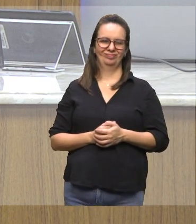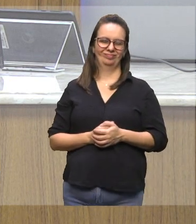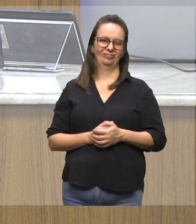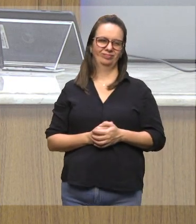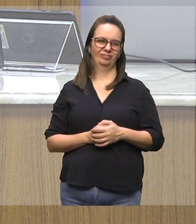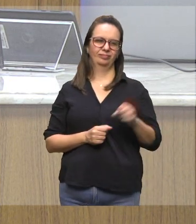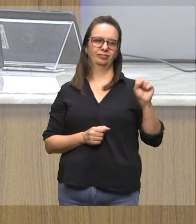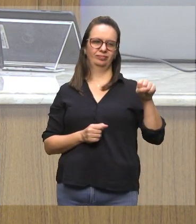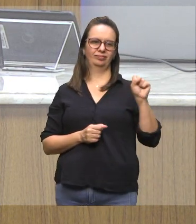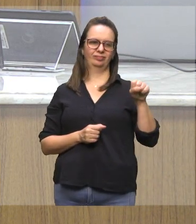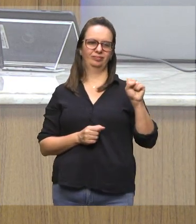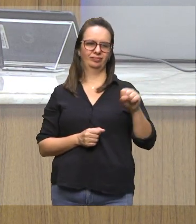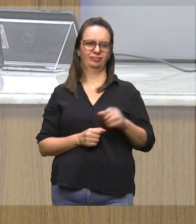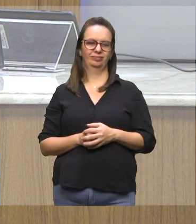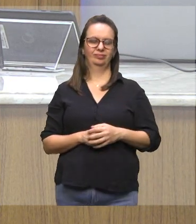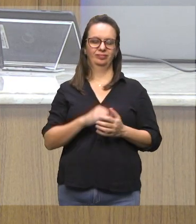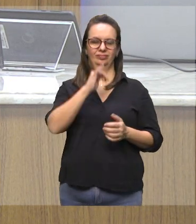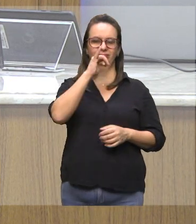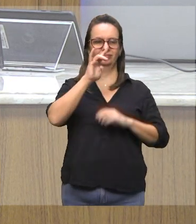Alexandre Cachorrão vota sim com declaração.